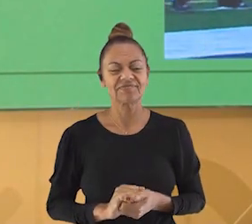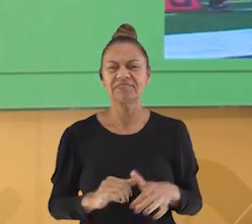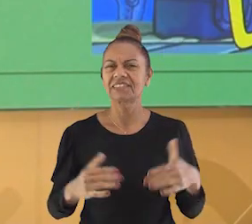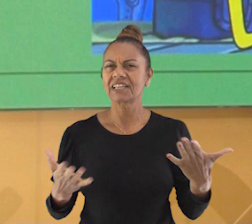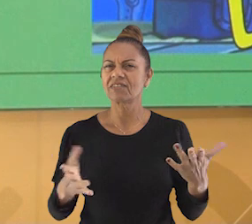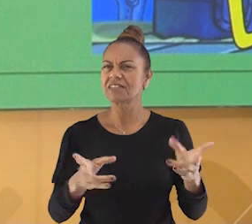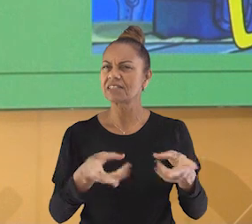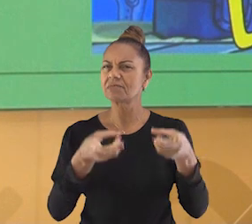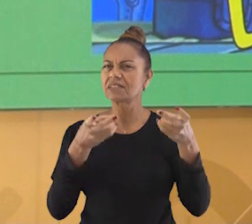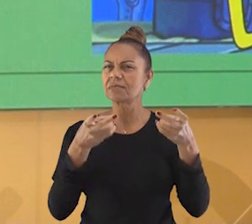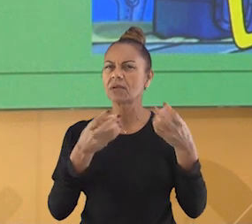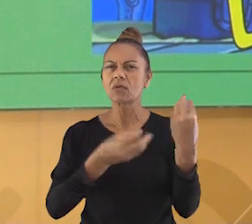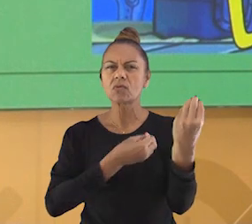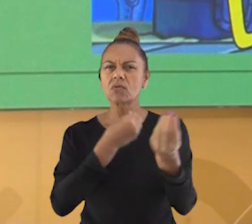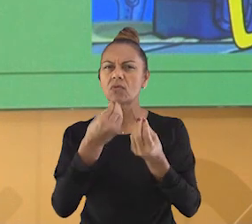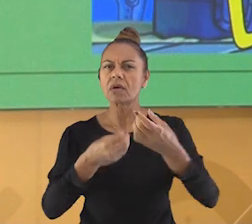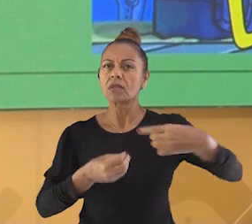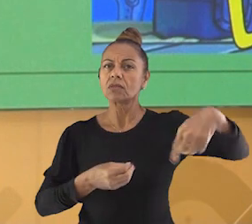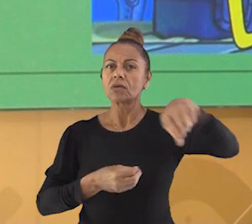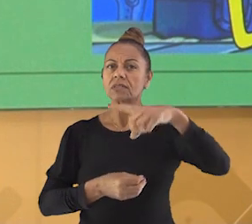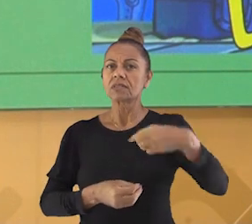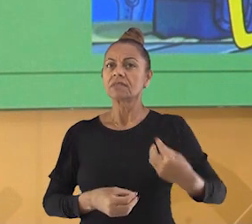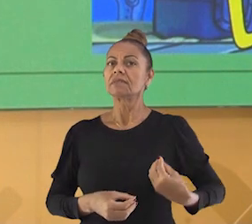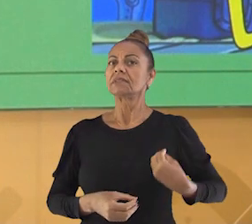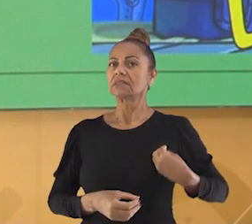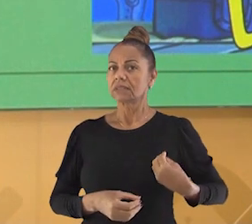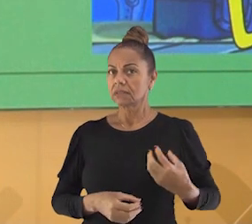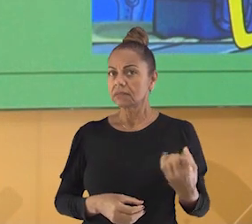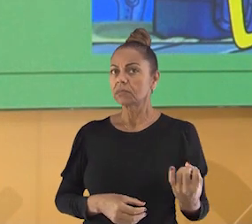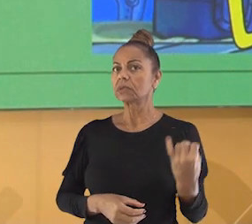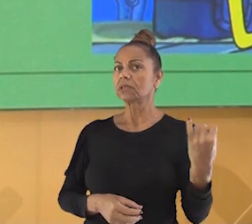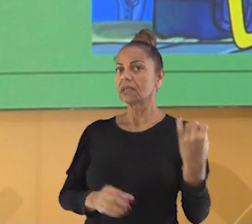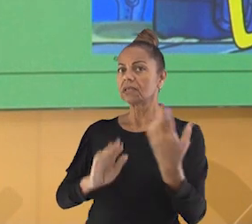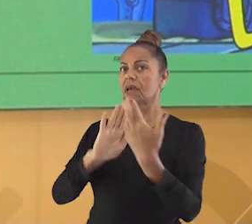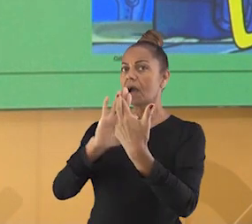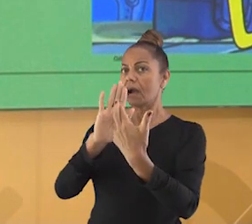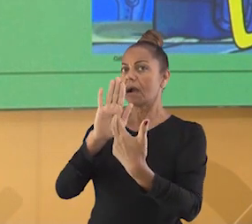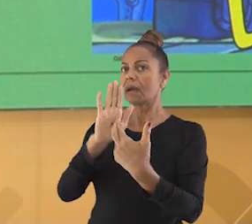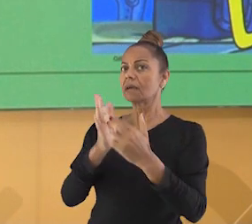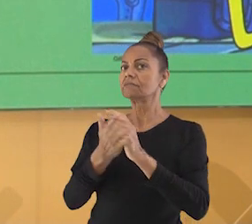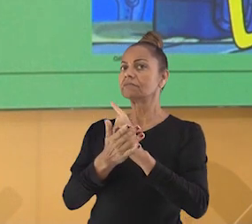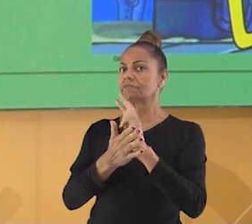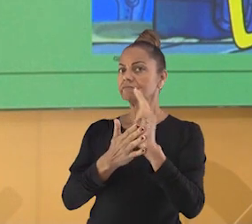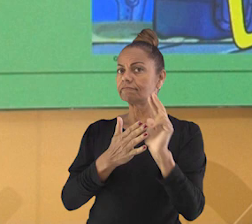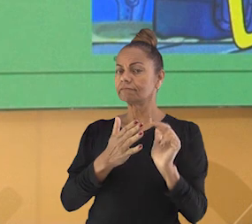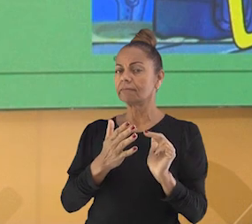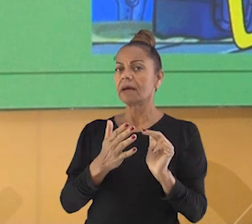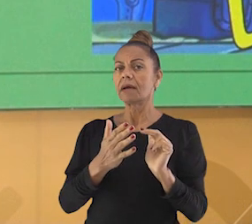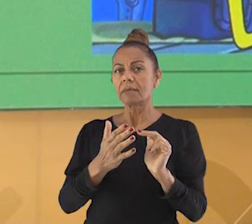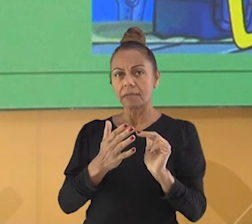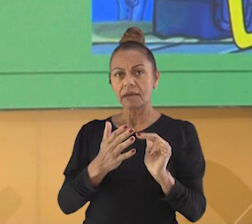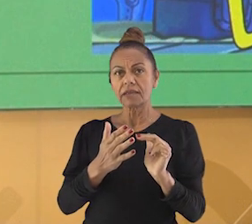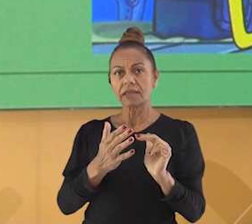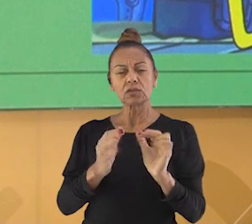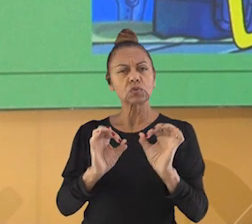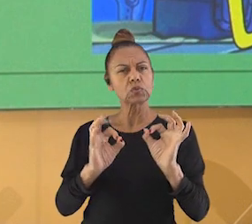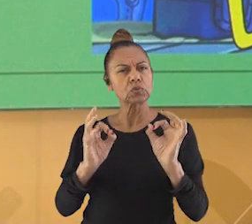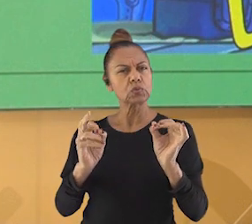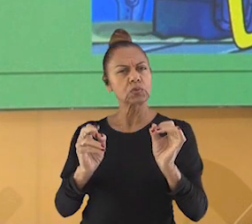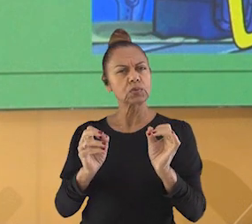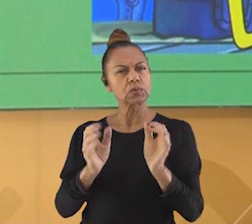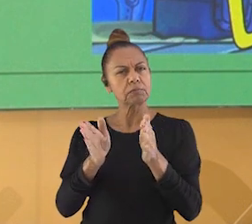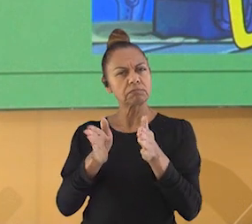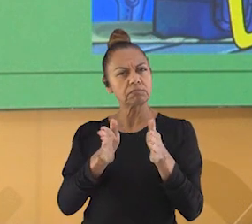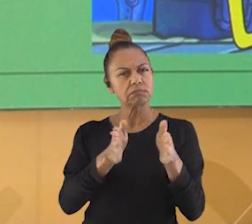regras. Então, crianças, conseguiram perceber a importância das regras na vida? As regras